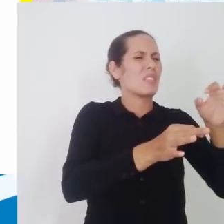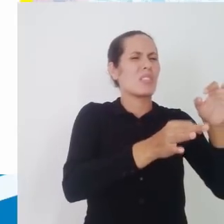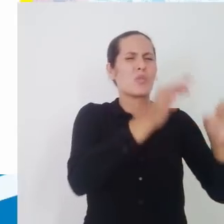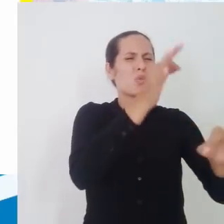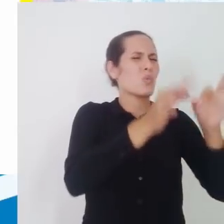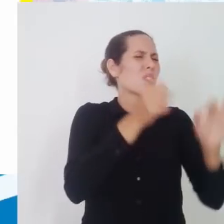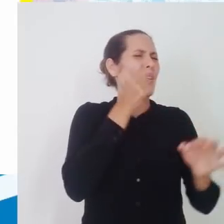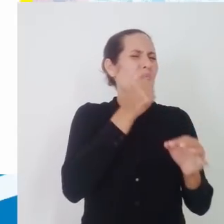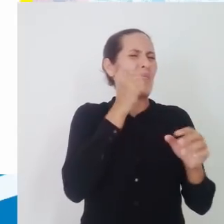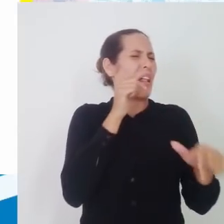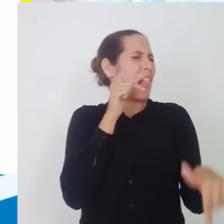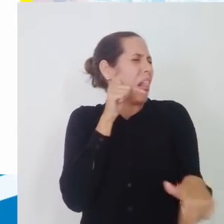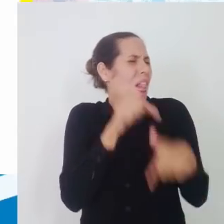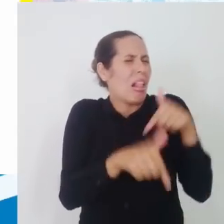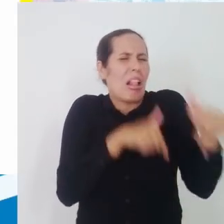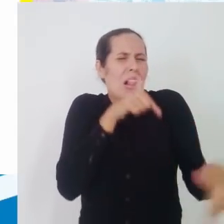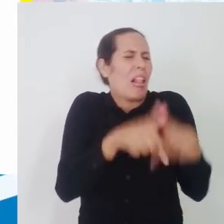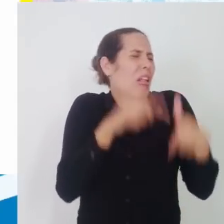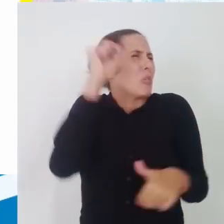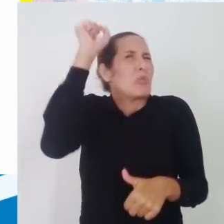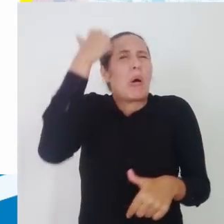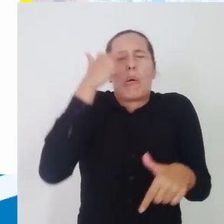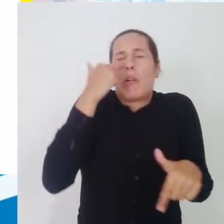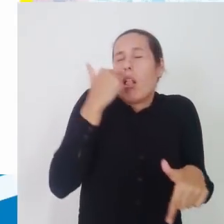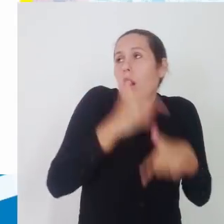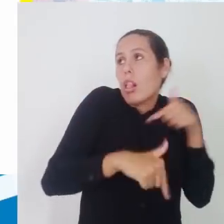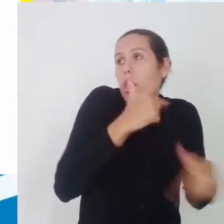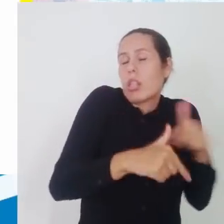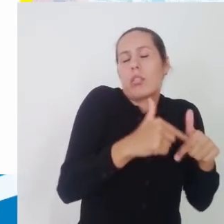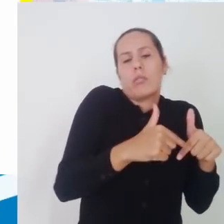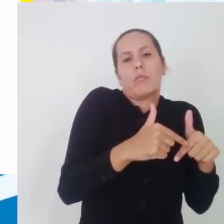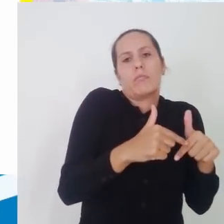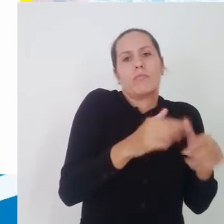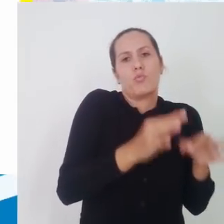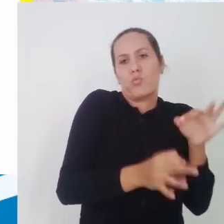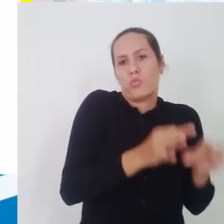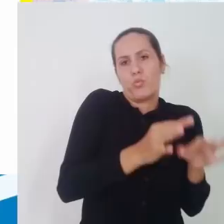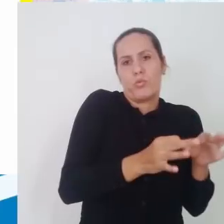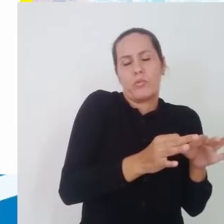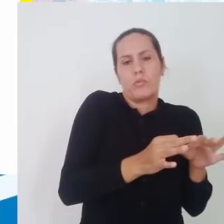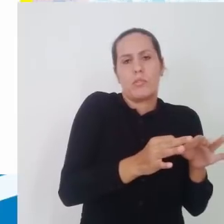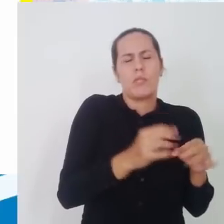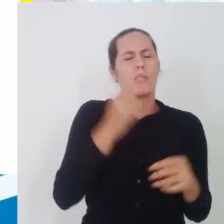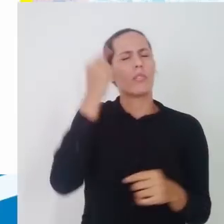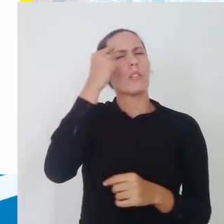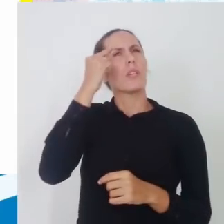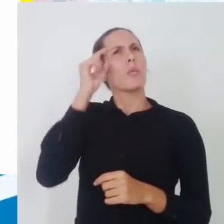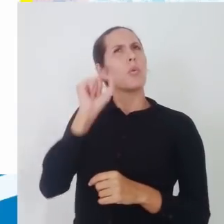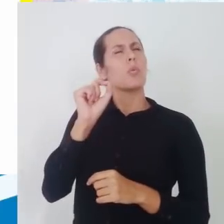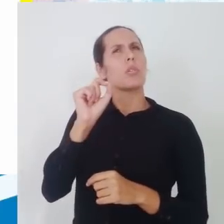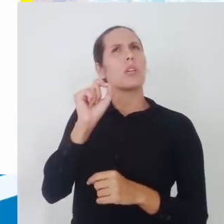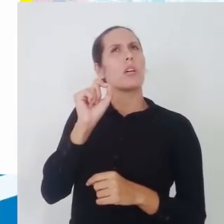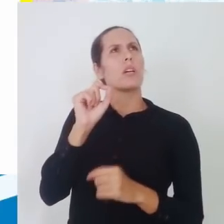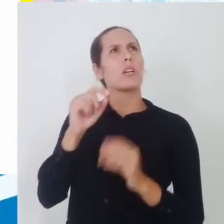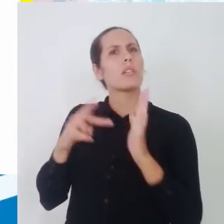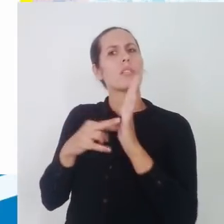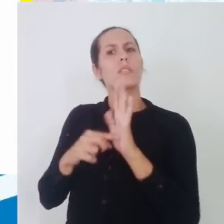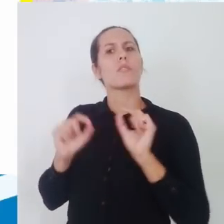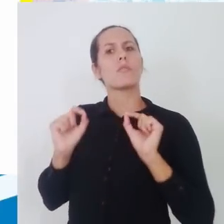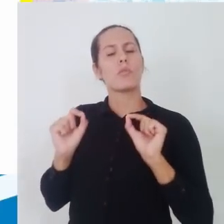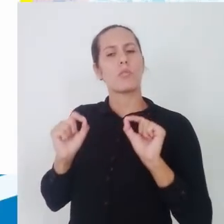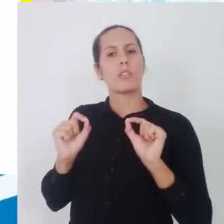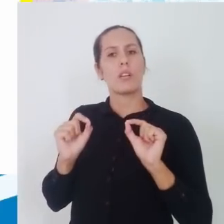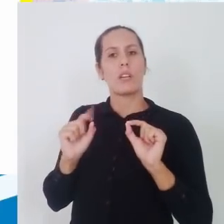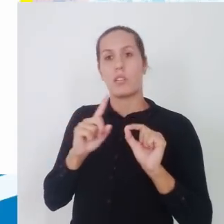ler o primeiro quadrinho, então, o primeiro quadrinho é: não é justo que uma mulher trabalhe tanto com um sol